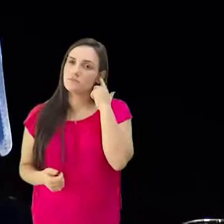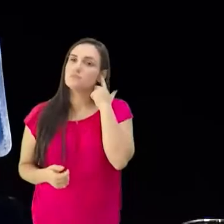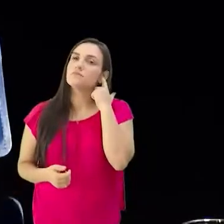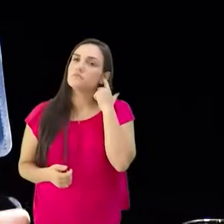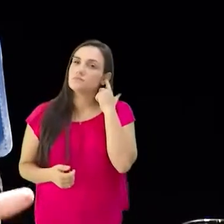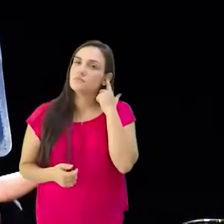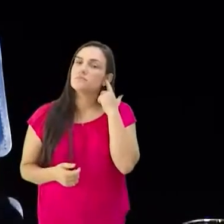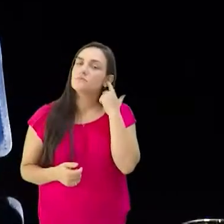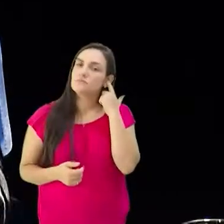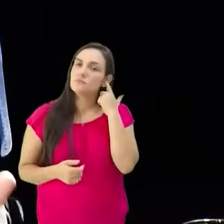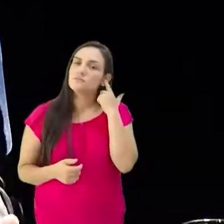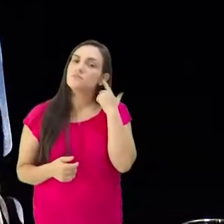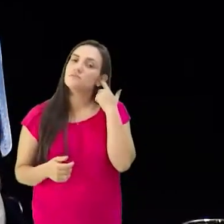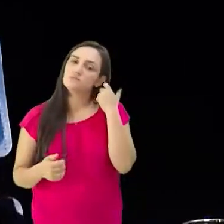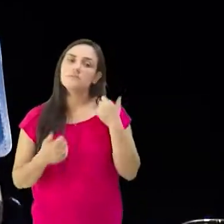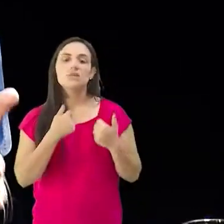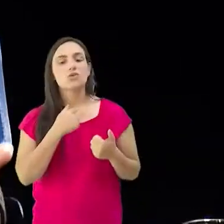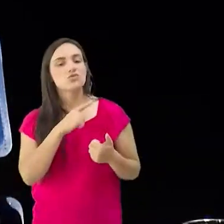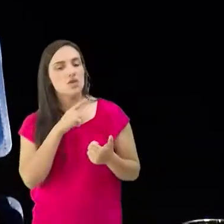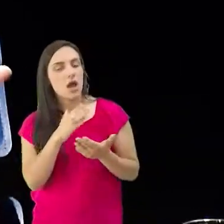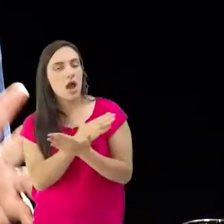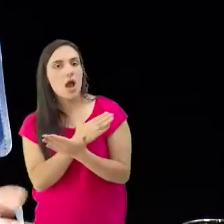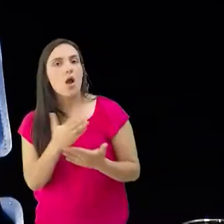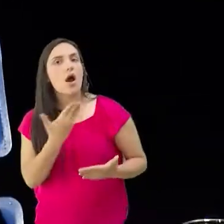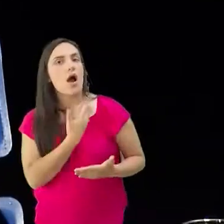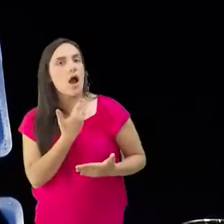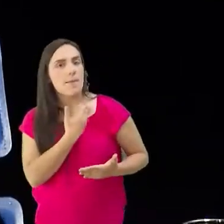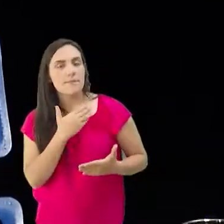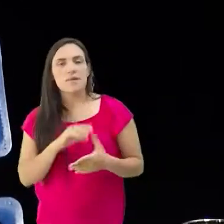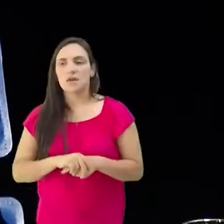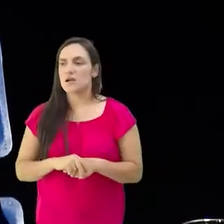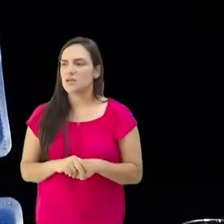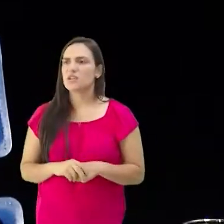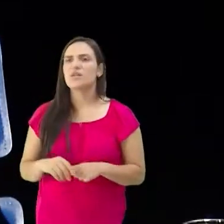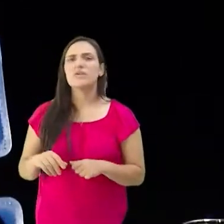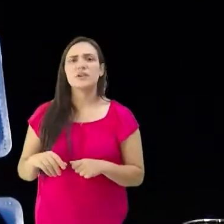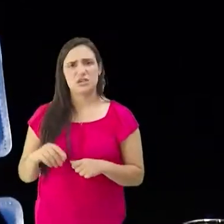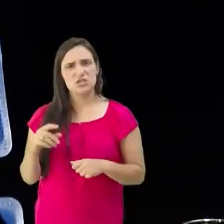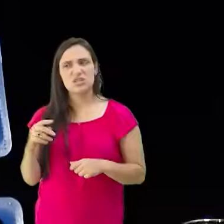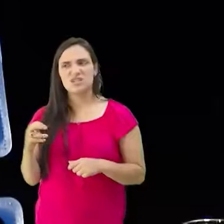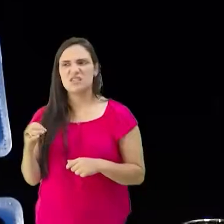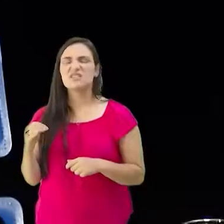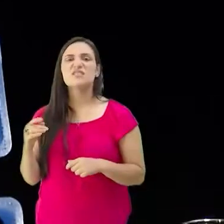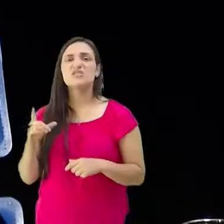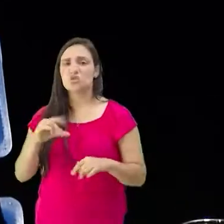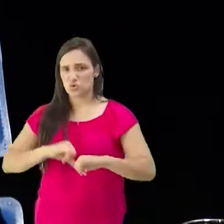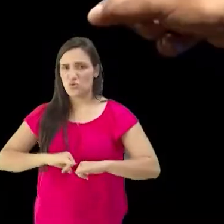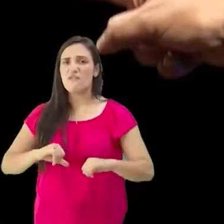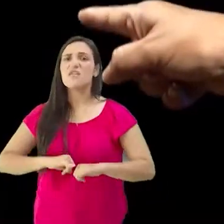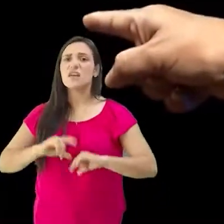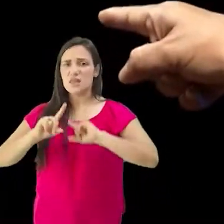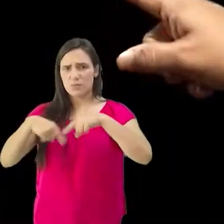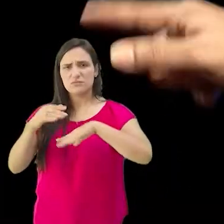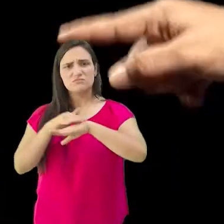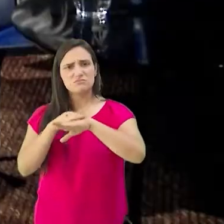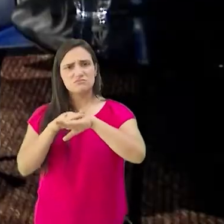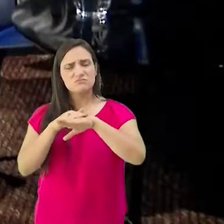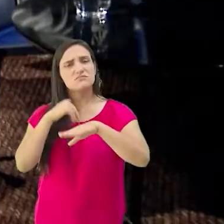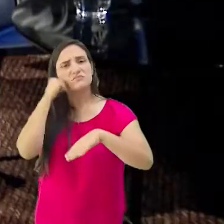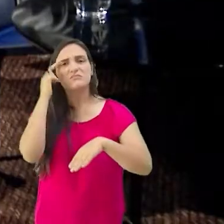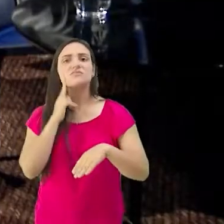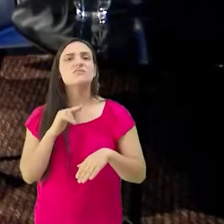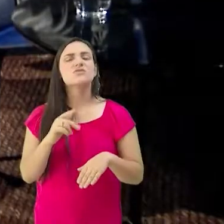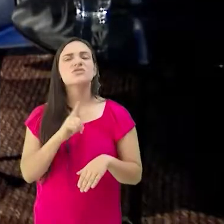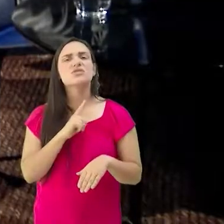digamos, a ter amigos detidos por alguns dias, né? A gente fazia, né? Mesmo na questão racial, a gente ficou sabendo depois de 85, você se formou, a gente